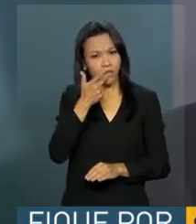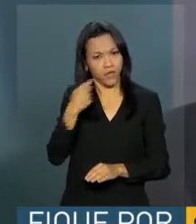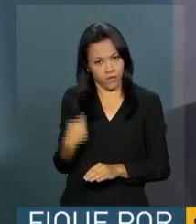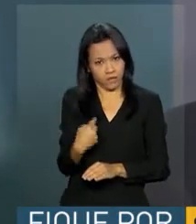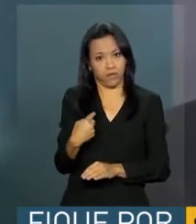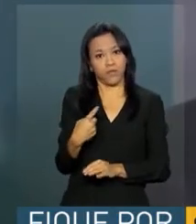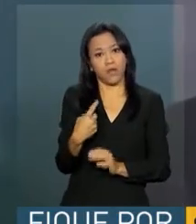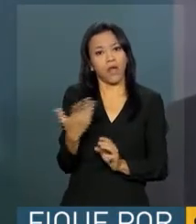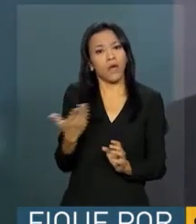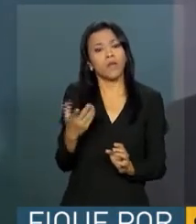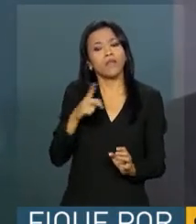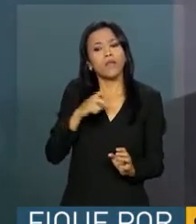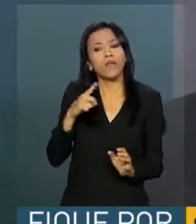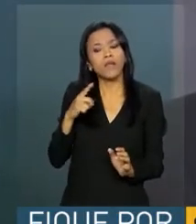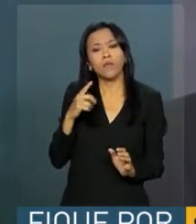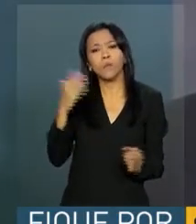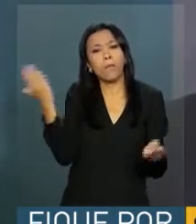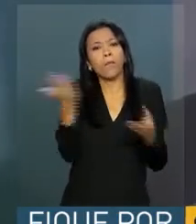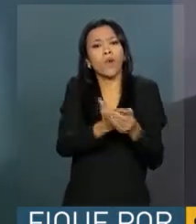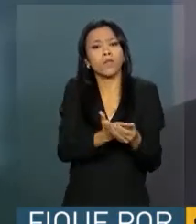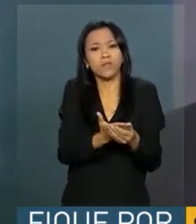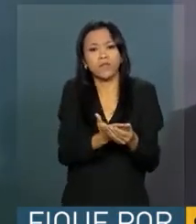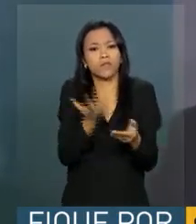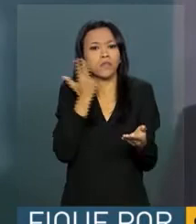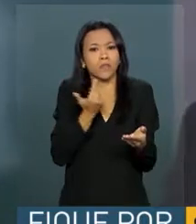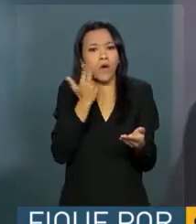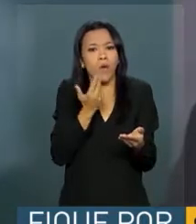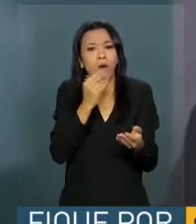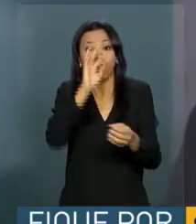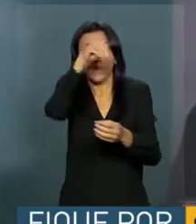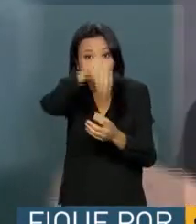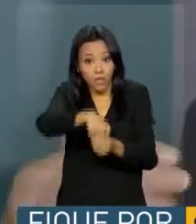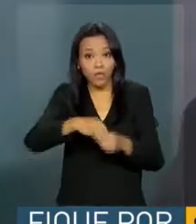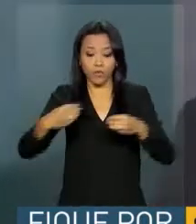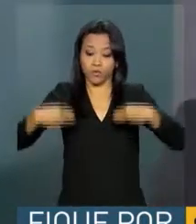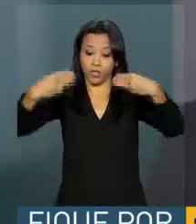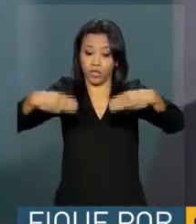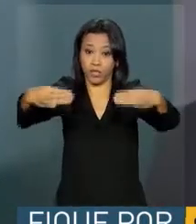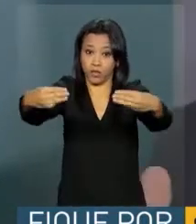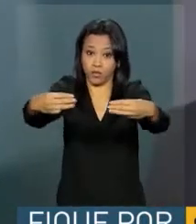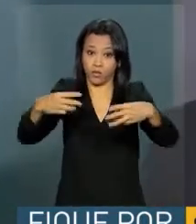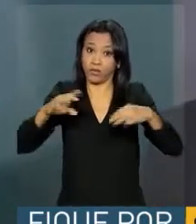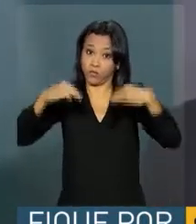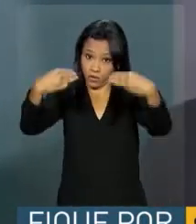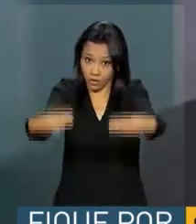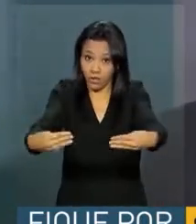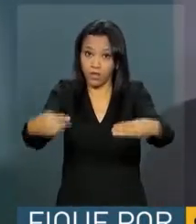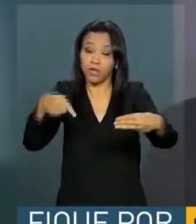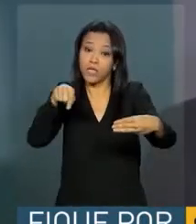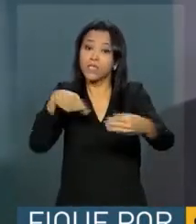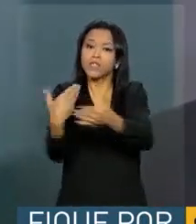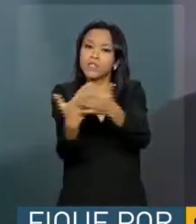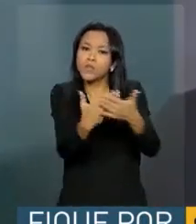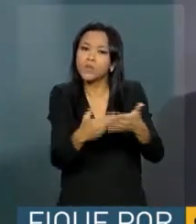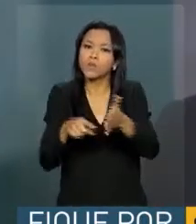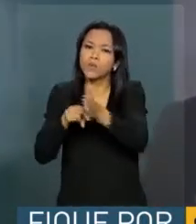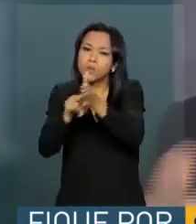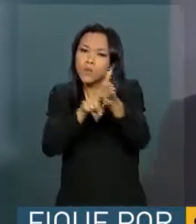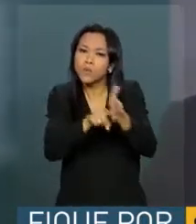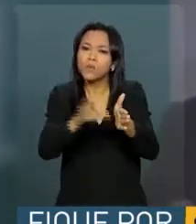Agora, existe um processo normal dentro do Ministério, etc., de que esses estudos